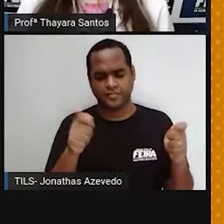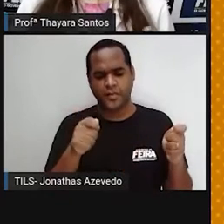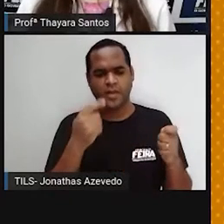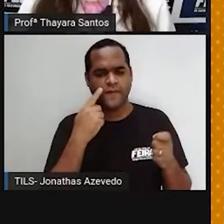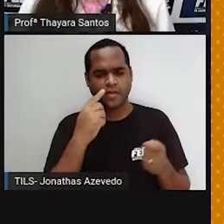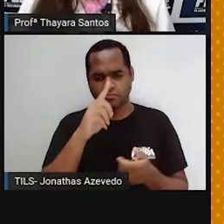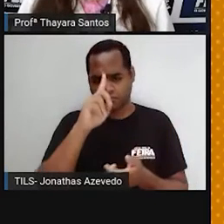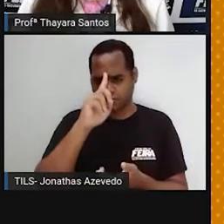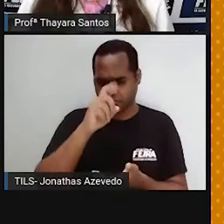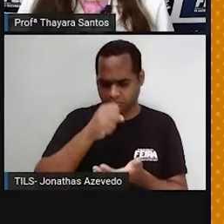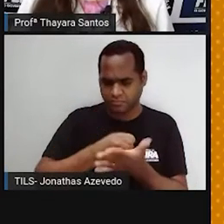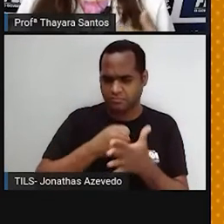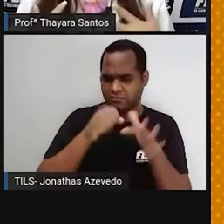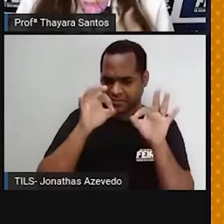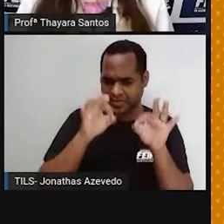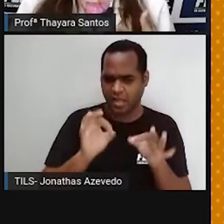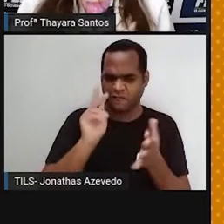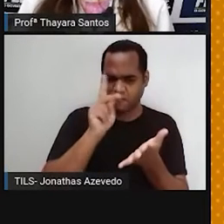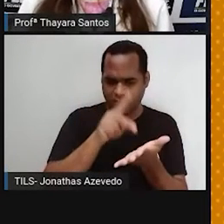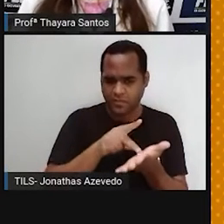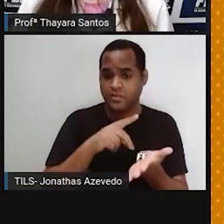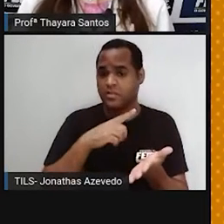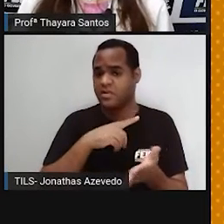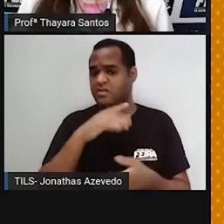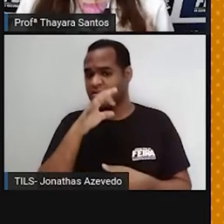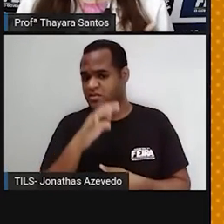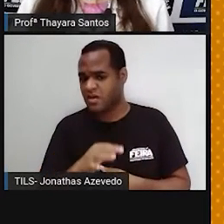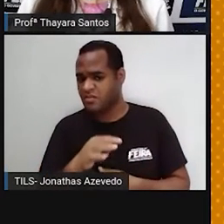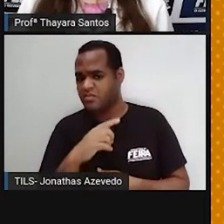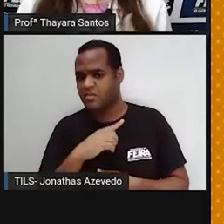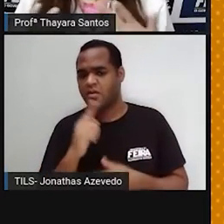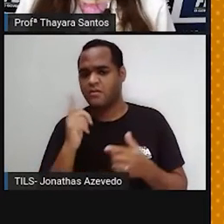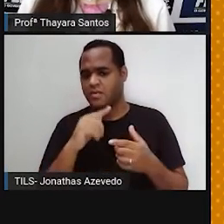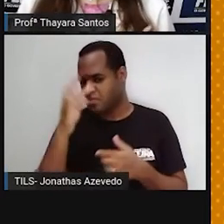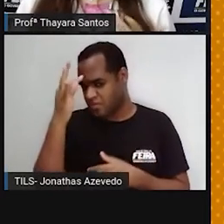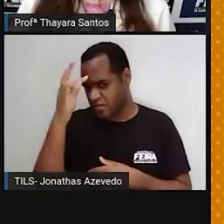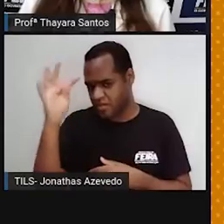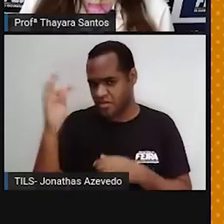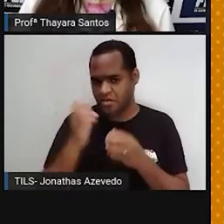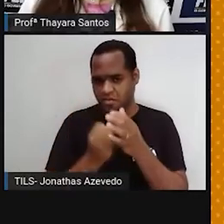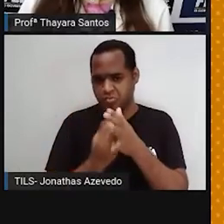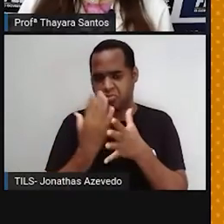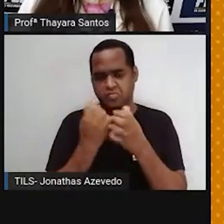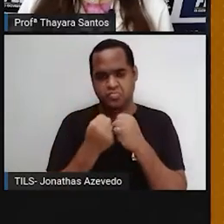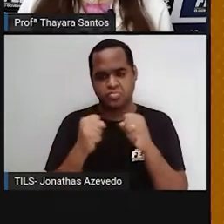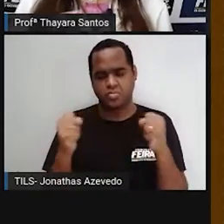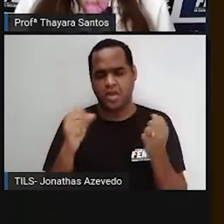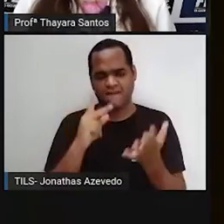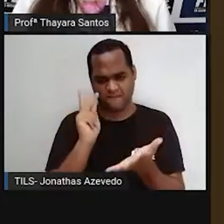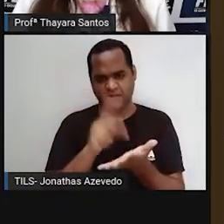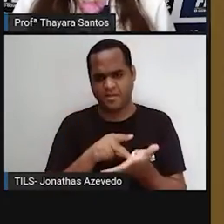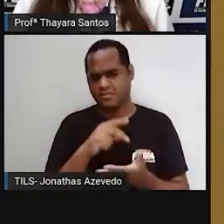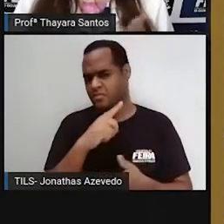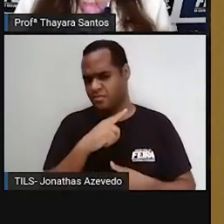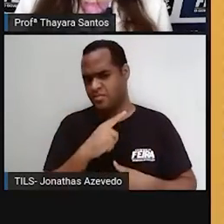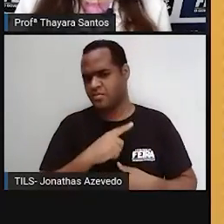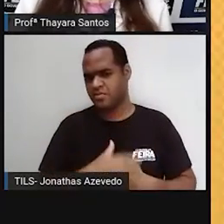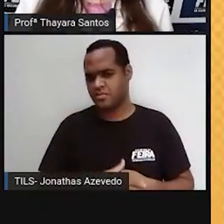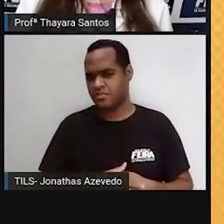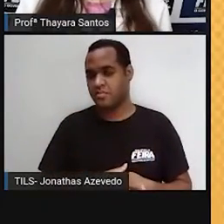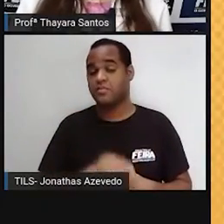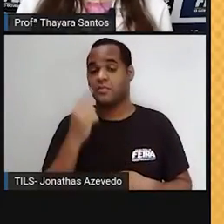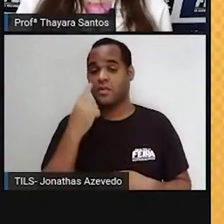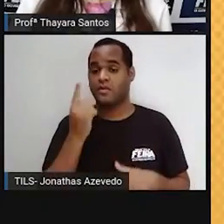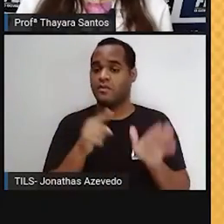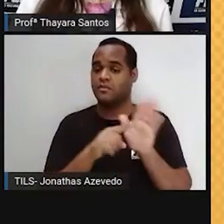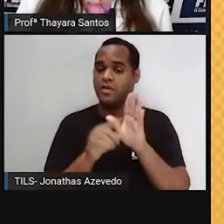que isso de fato aconteceu? Será que a gente pode ter certeza que essa teoria do Big Bang é a verdadeira? A gente viu no